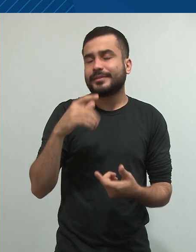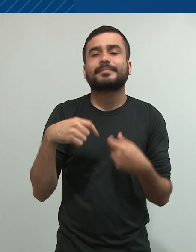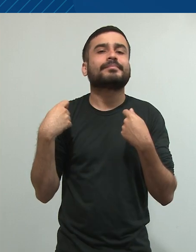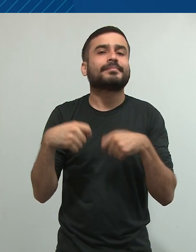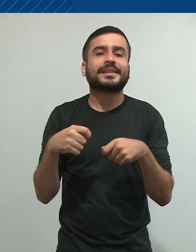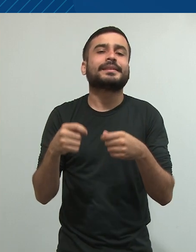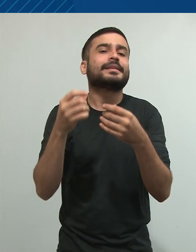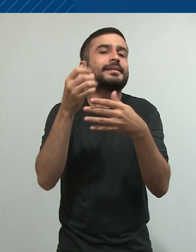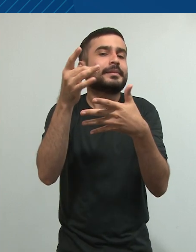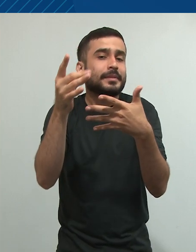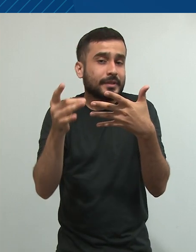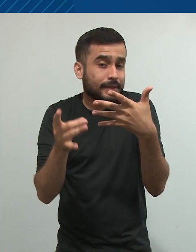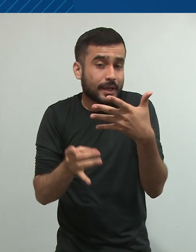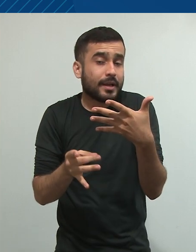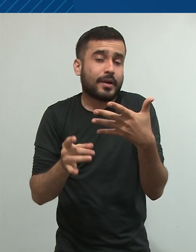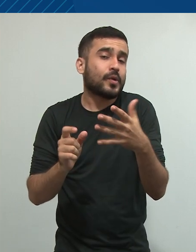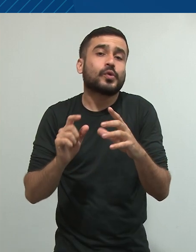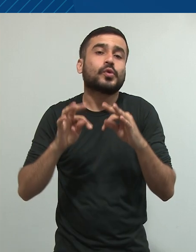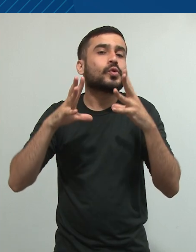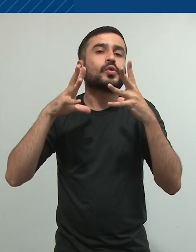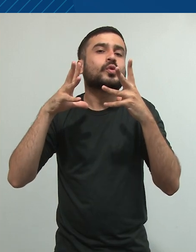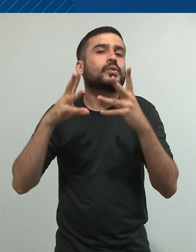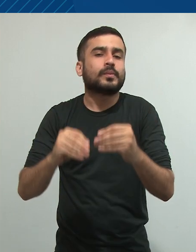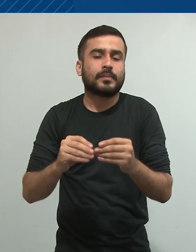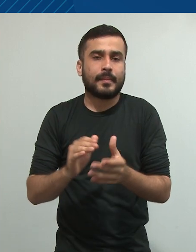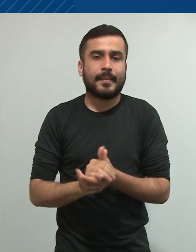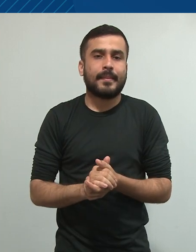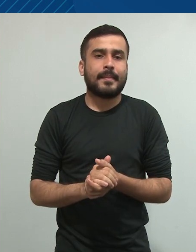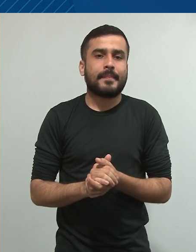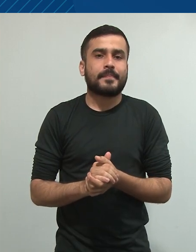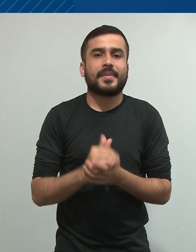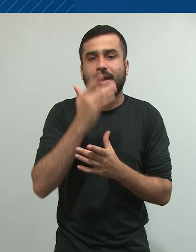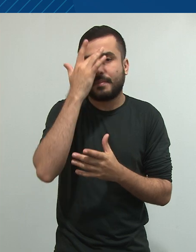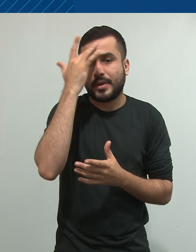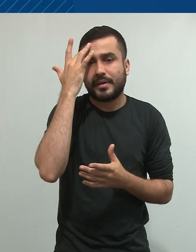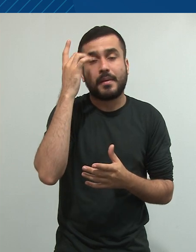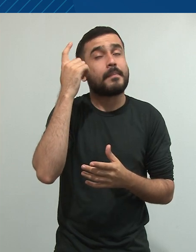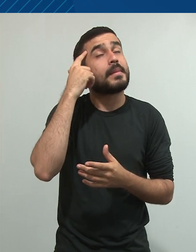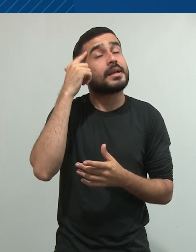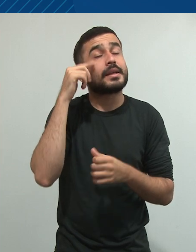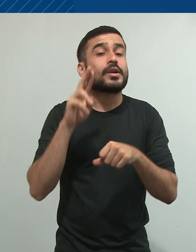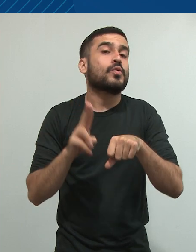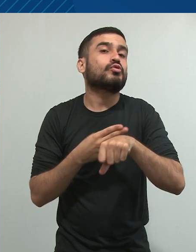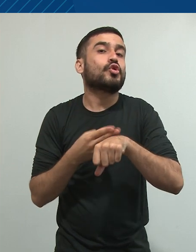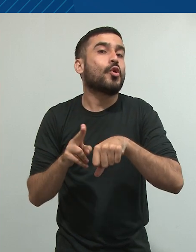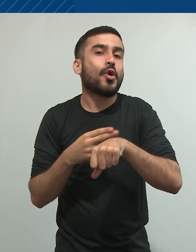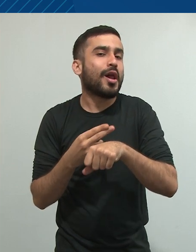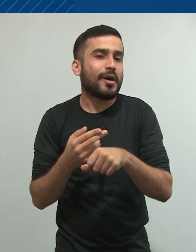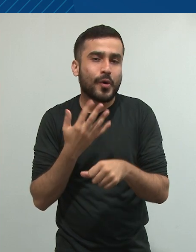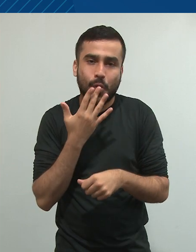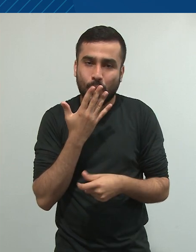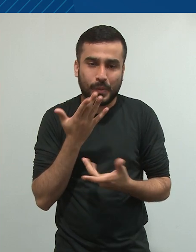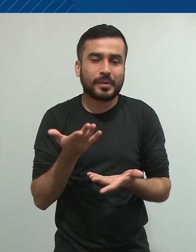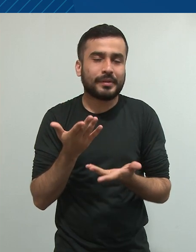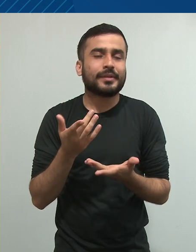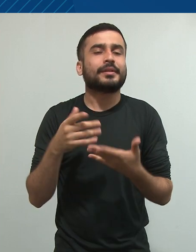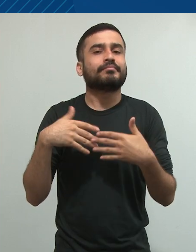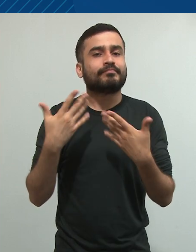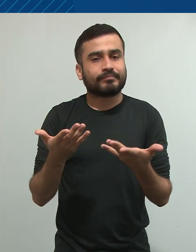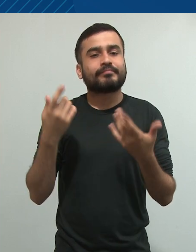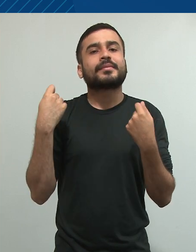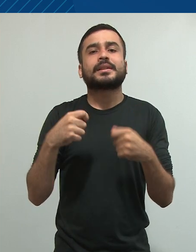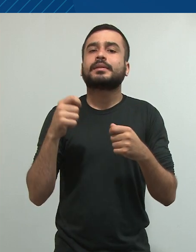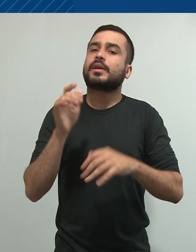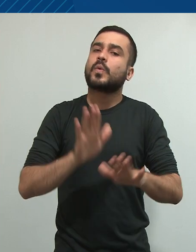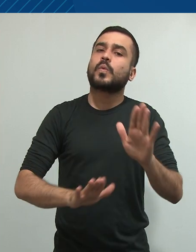descrever o que é o disquete, você tem que explicar. Todo mundo vai pensar que é aquele chocolate colorido lá. Então tem que ter esse